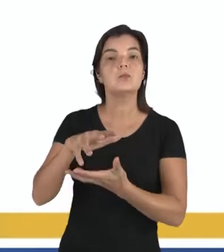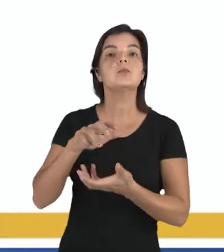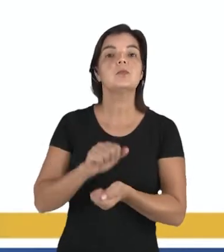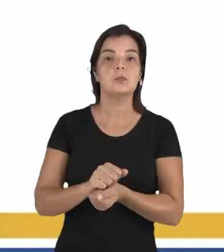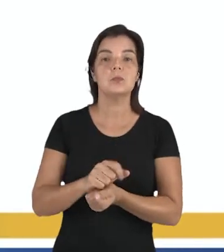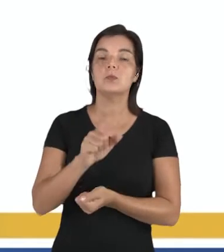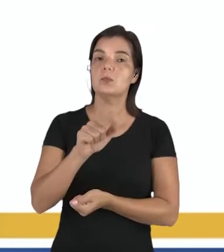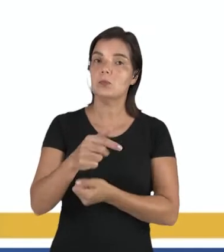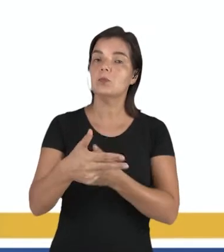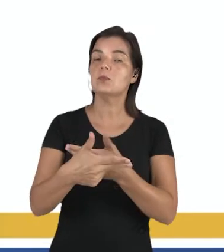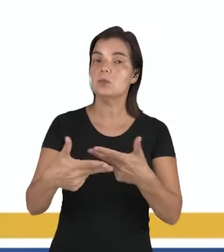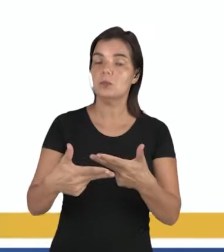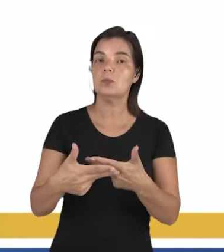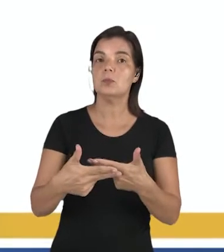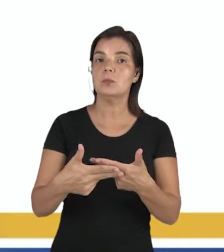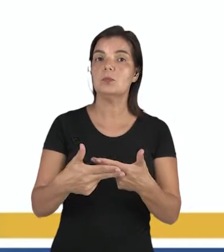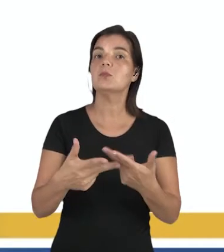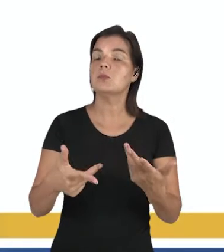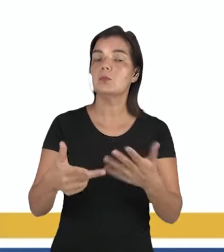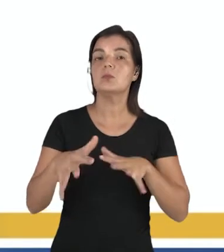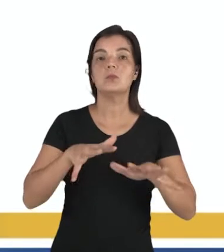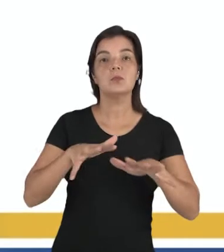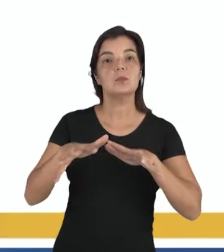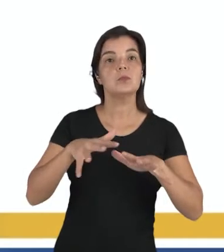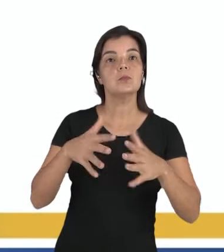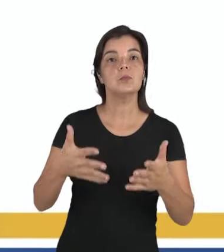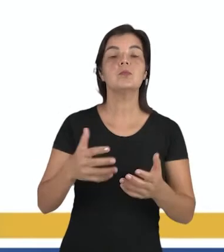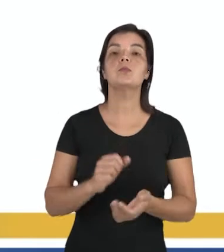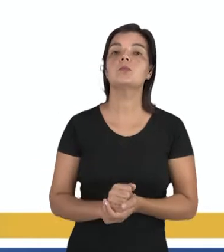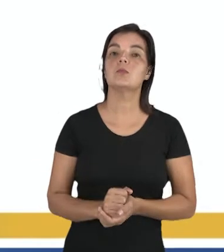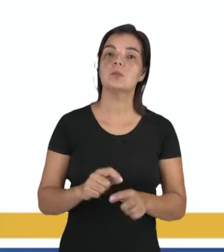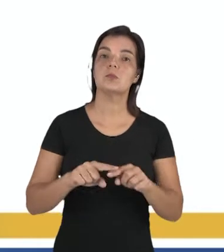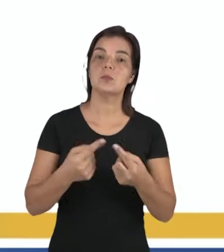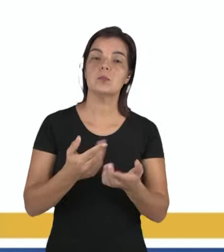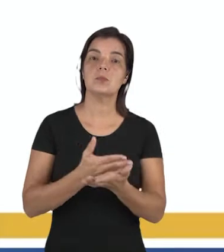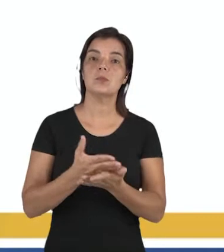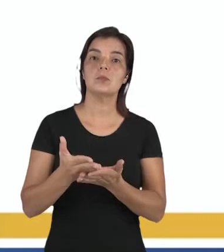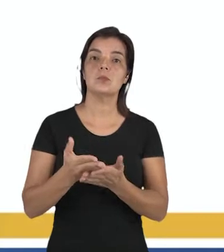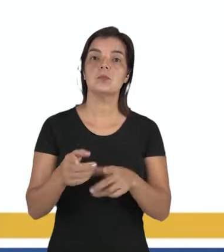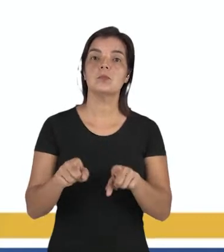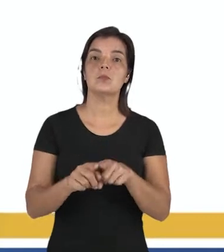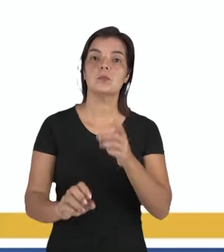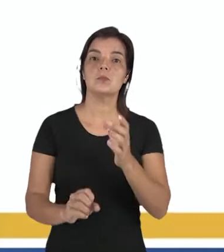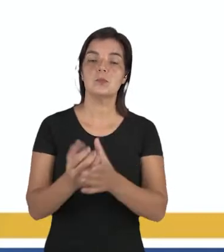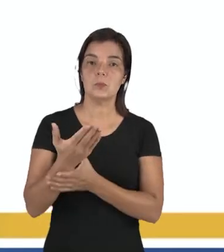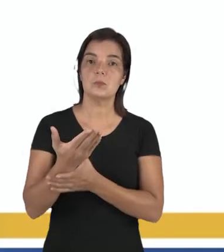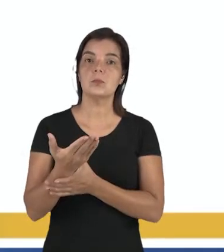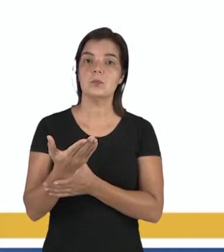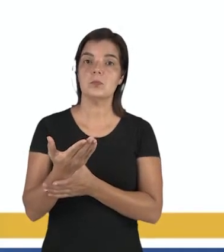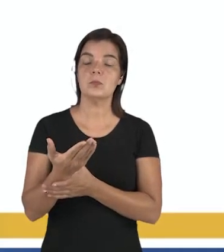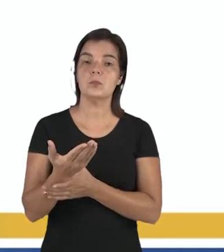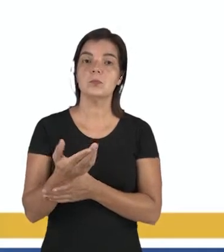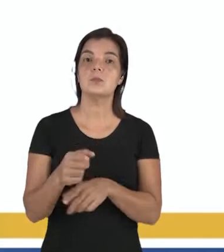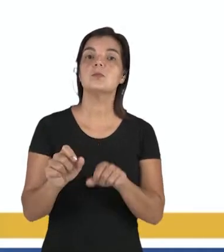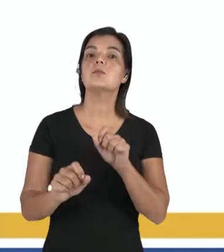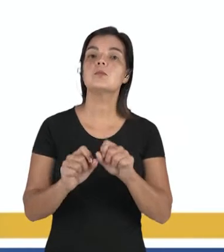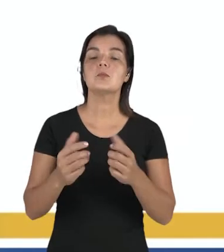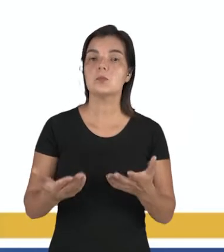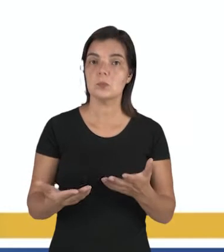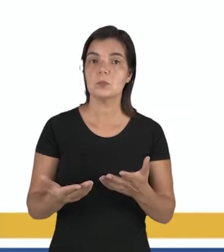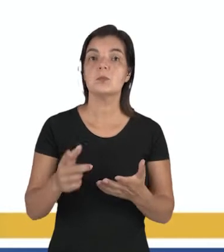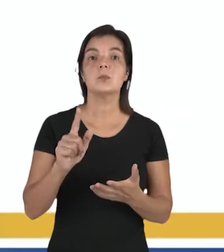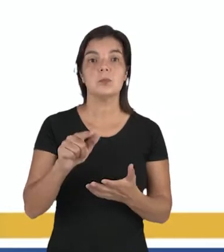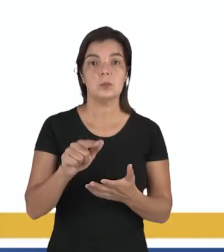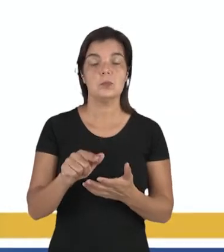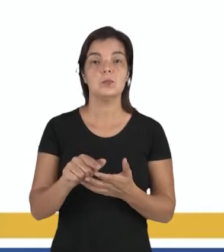universo, que o universo é movimento, né? Mas esse princípio que deu origem, essa causa incausada, ela